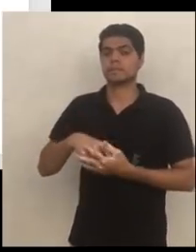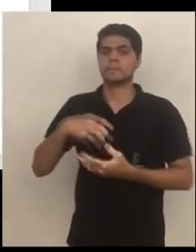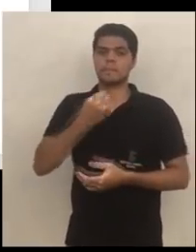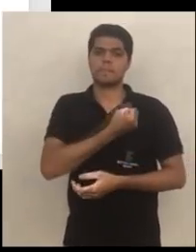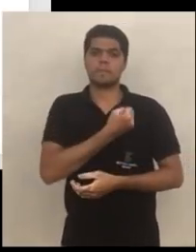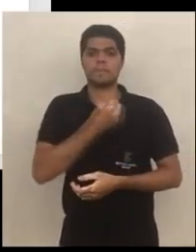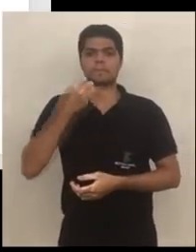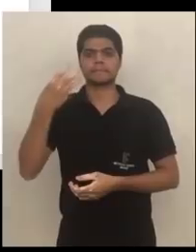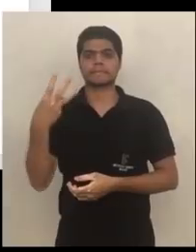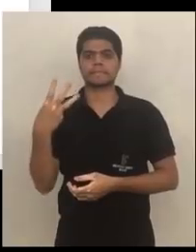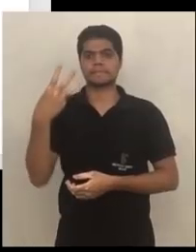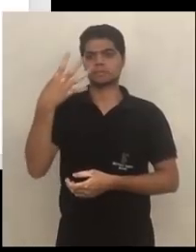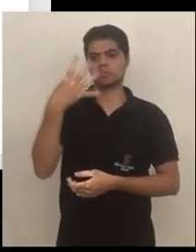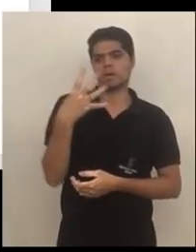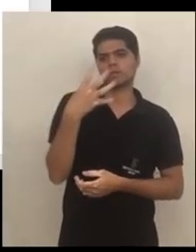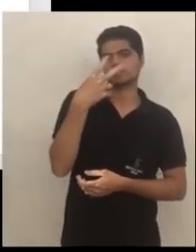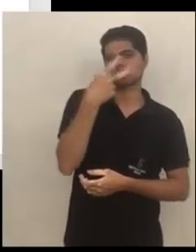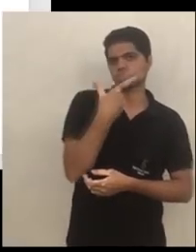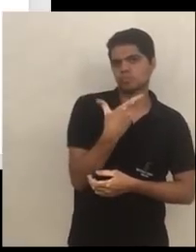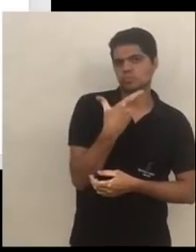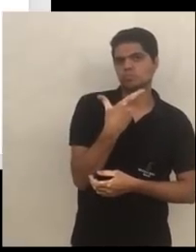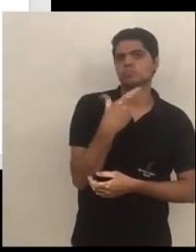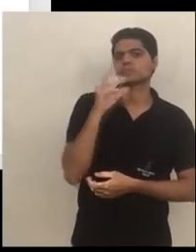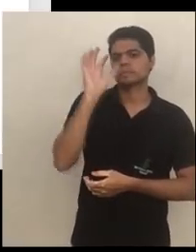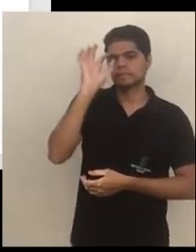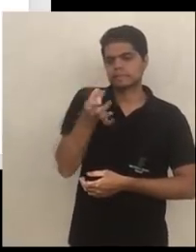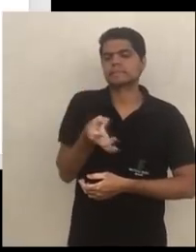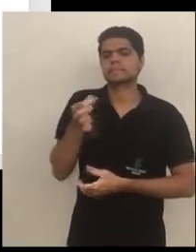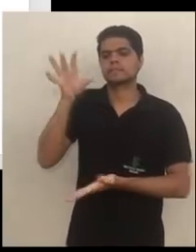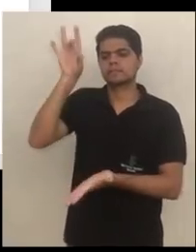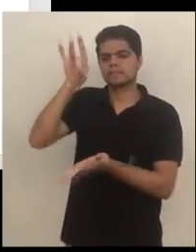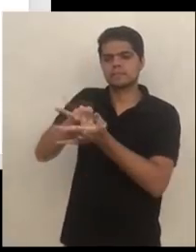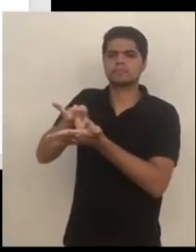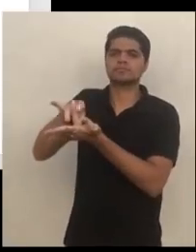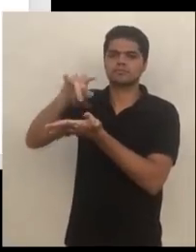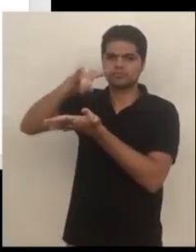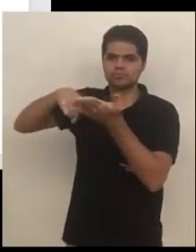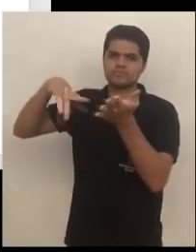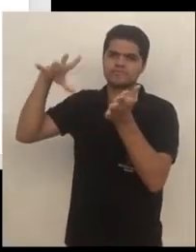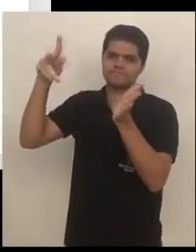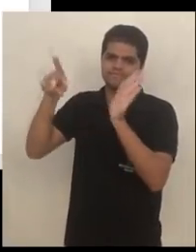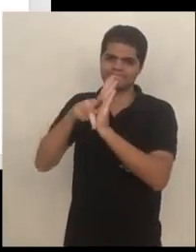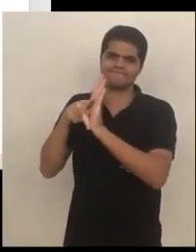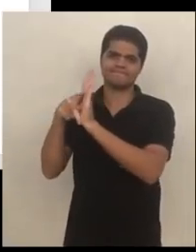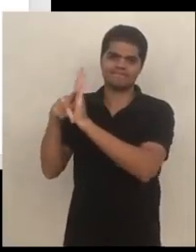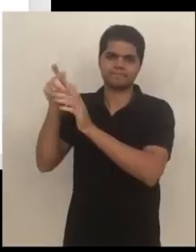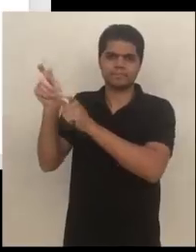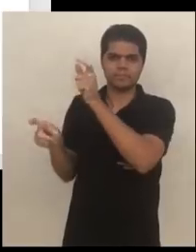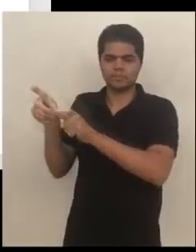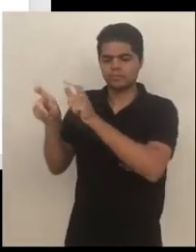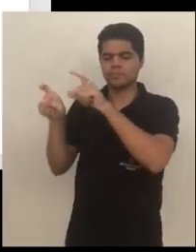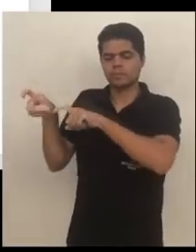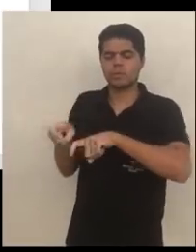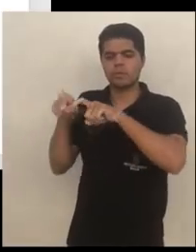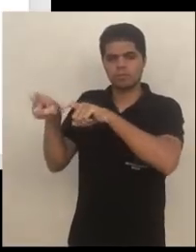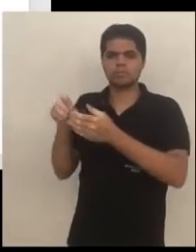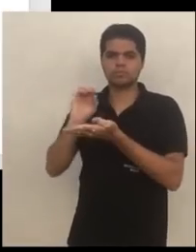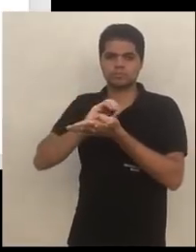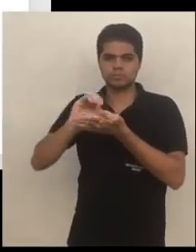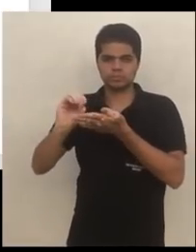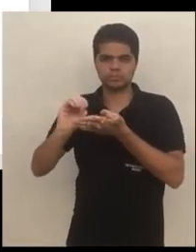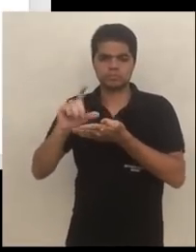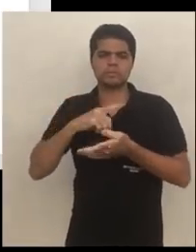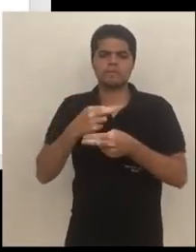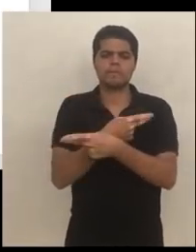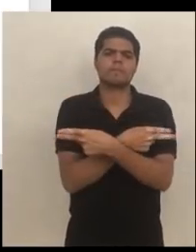342 agricultores certificados, certo? Então, esses 342 agricultores certificados estão